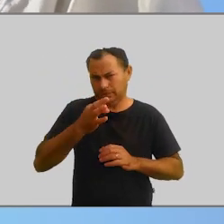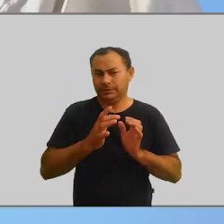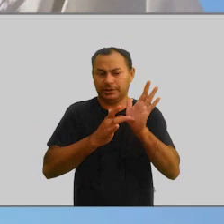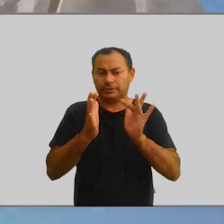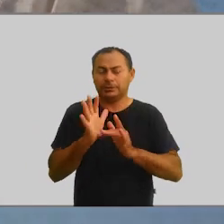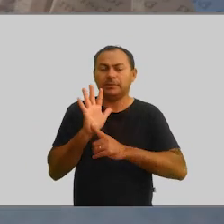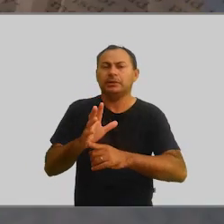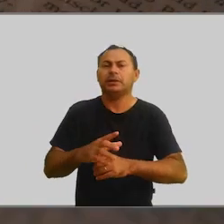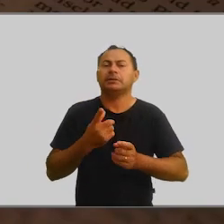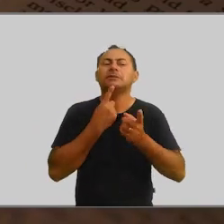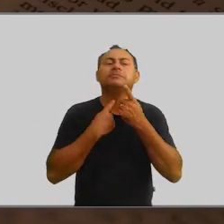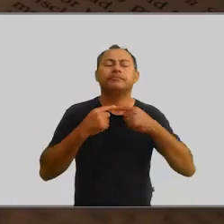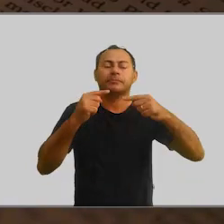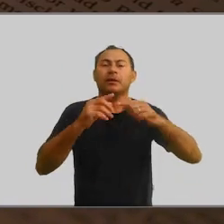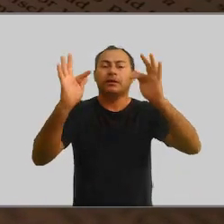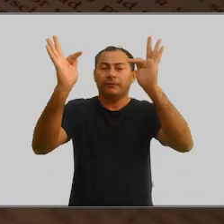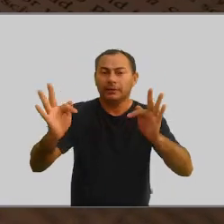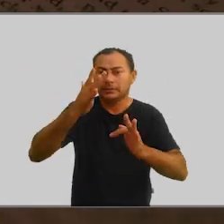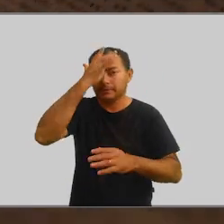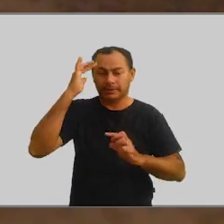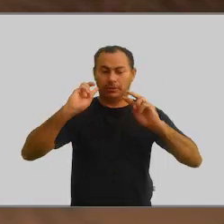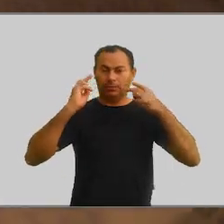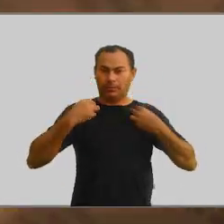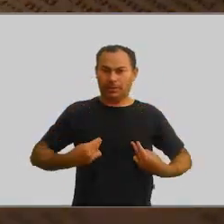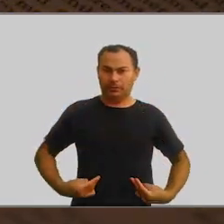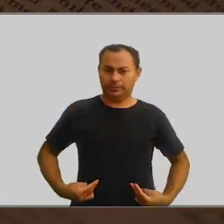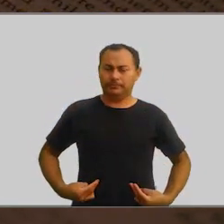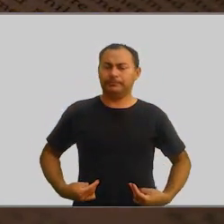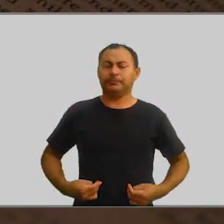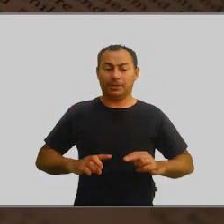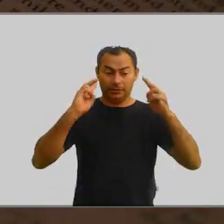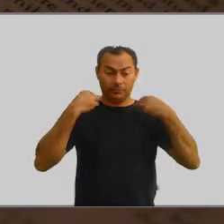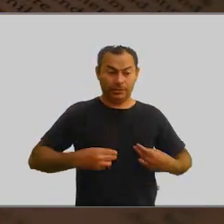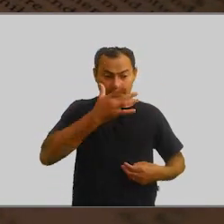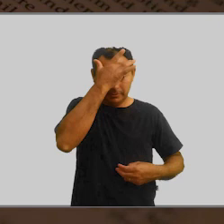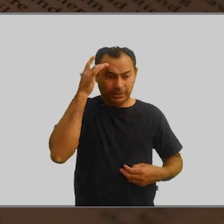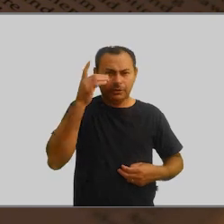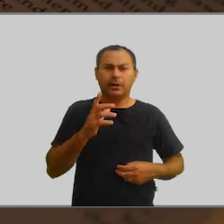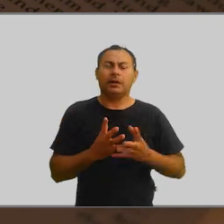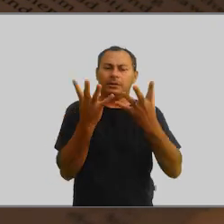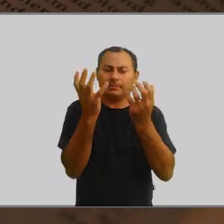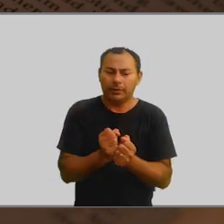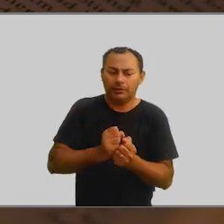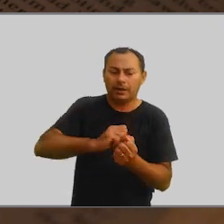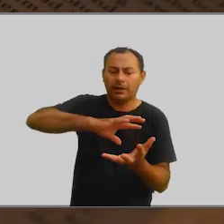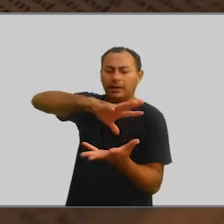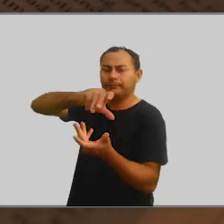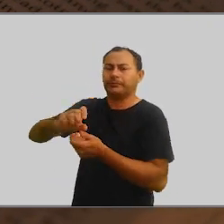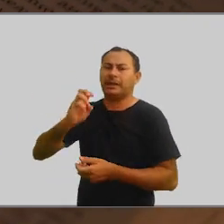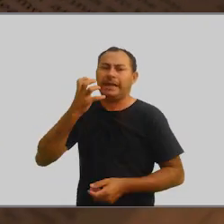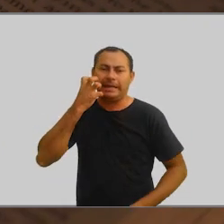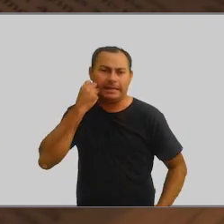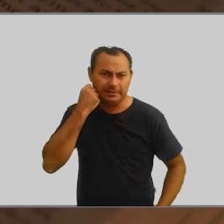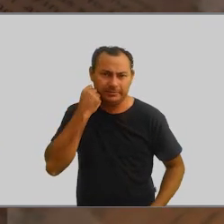que desejamos. Bem-aventurados os humildes, pois eles receberão a terra por